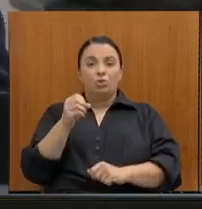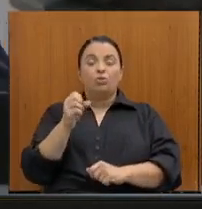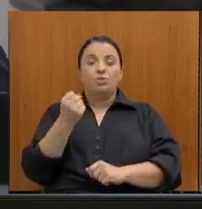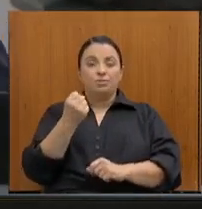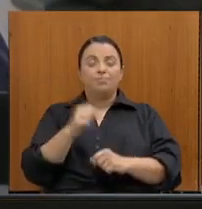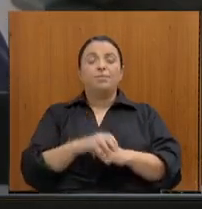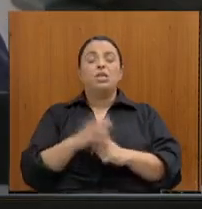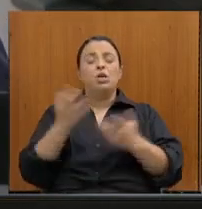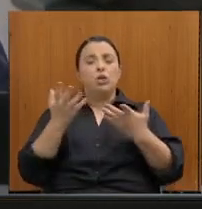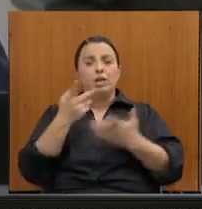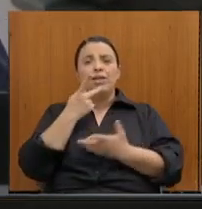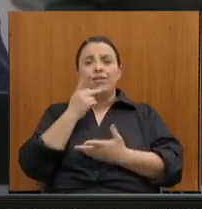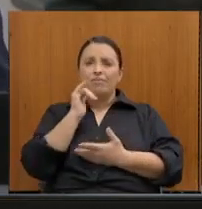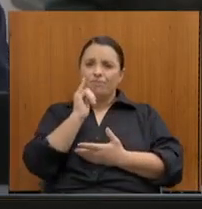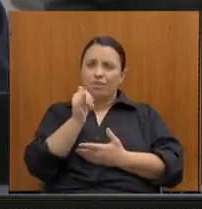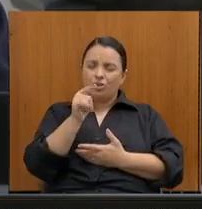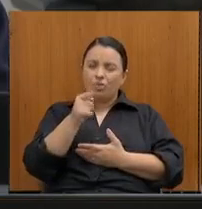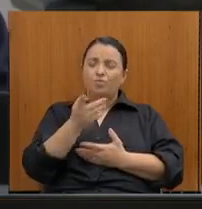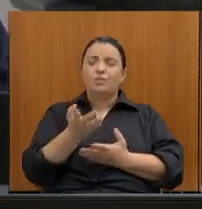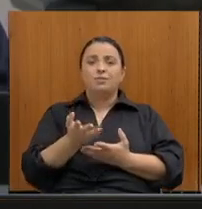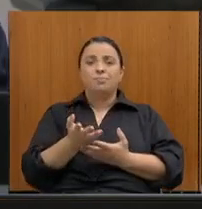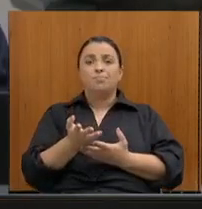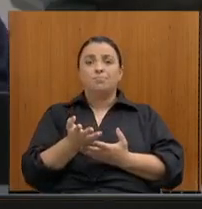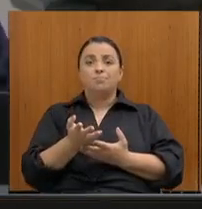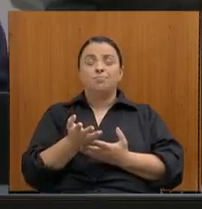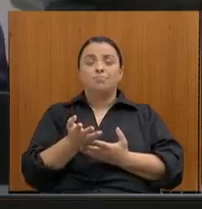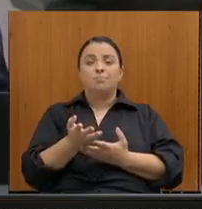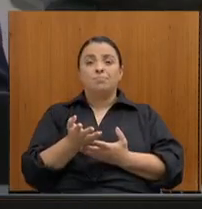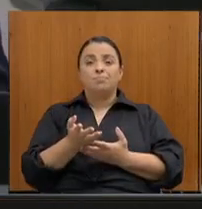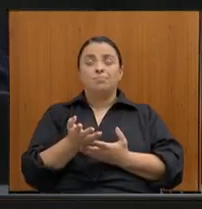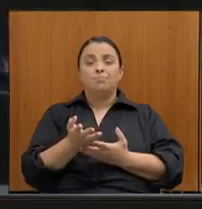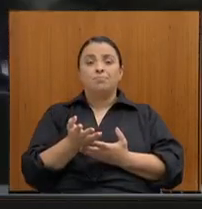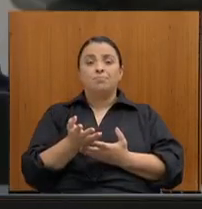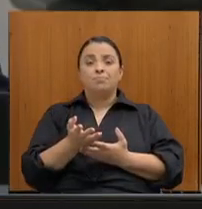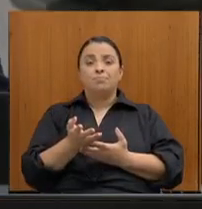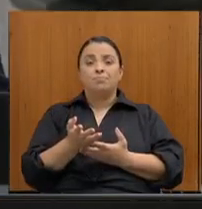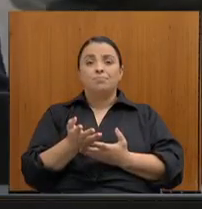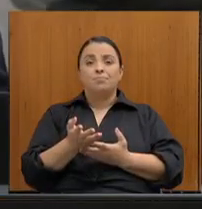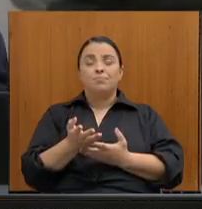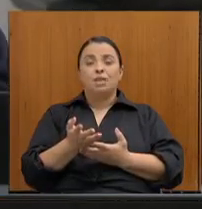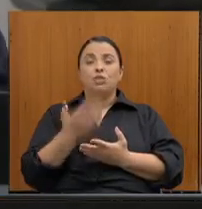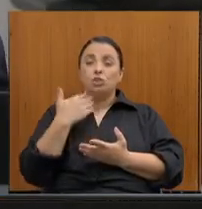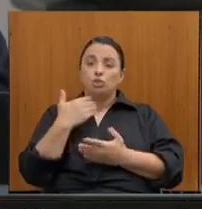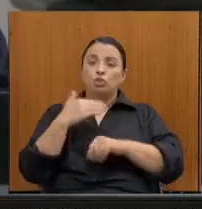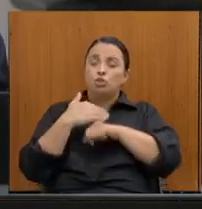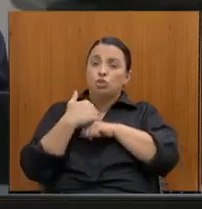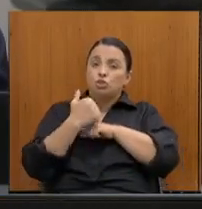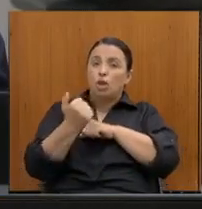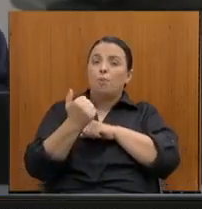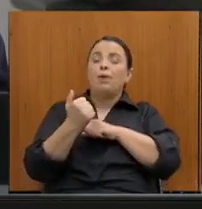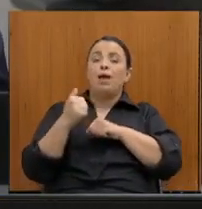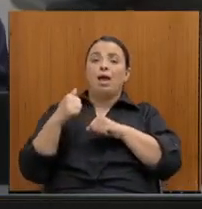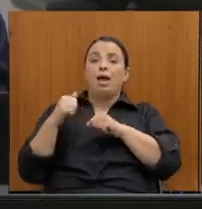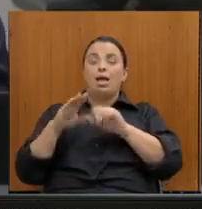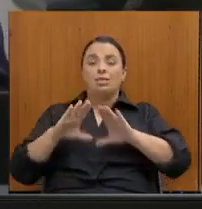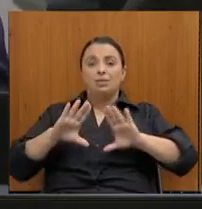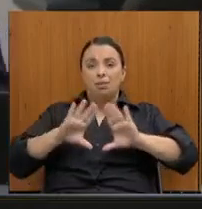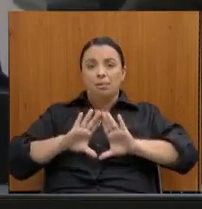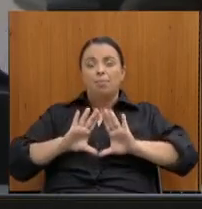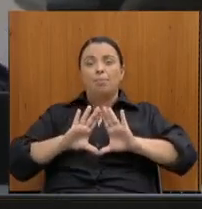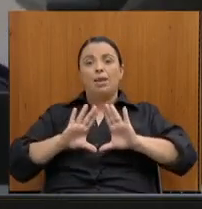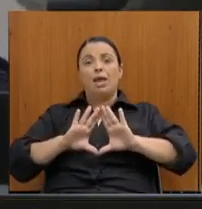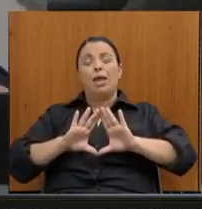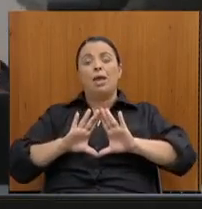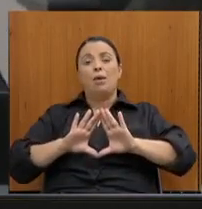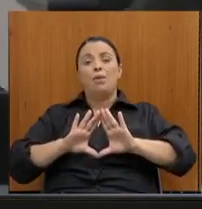vossa excelência também né para colocar a assembleia para que possa a questão